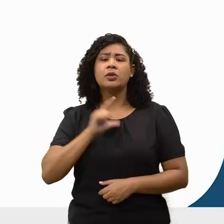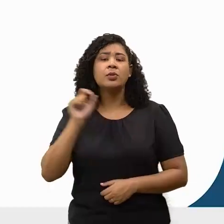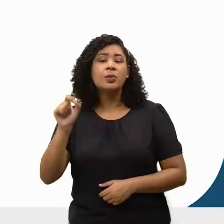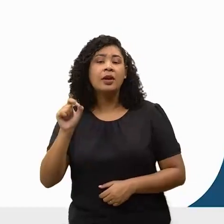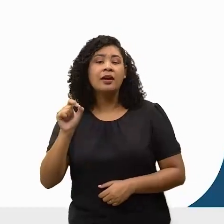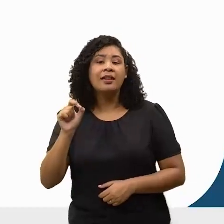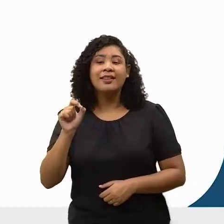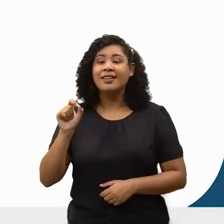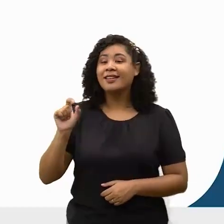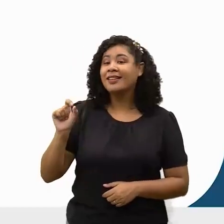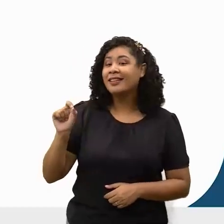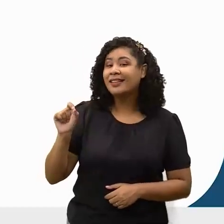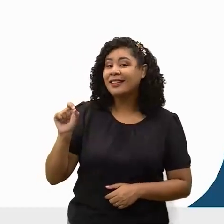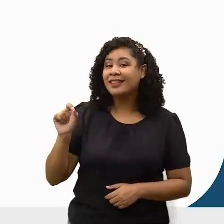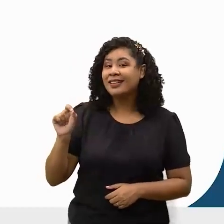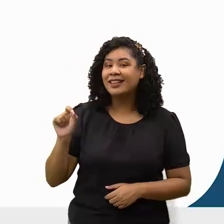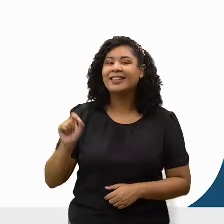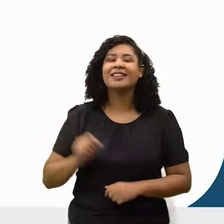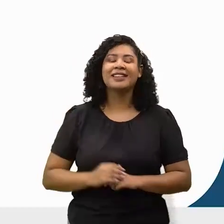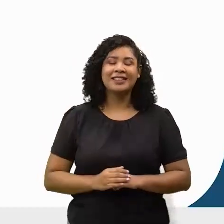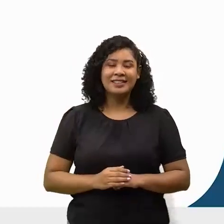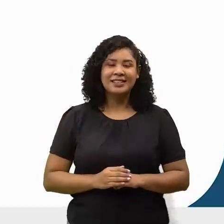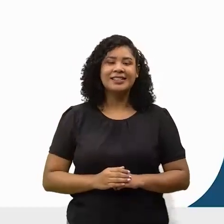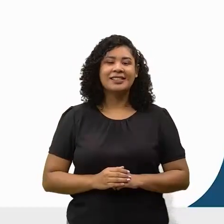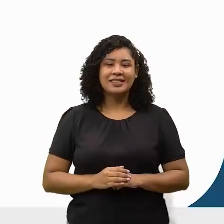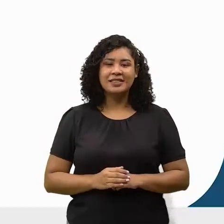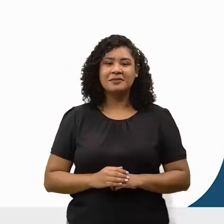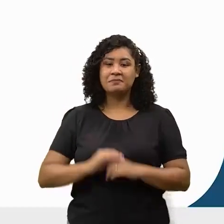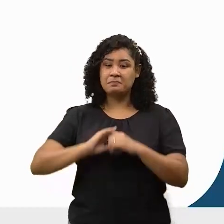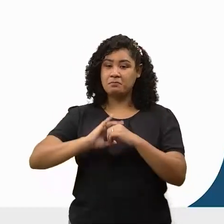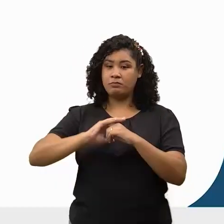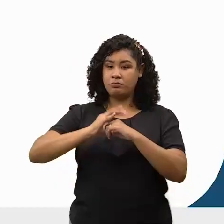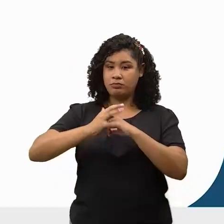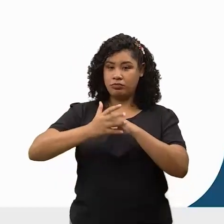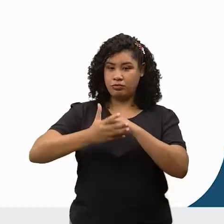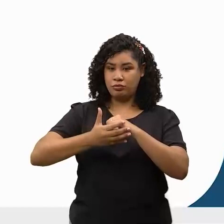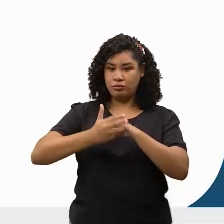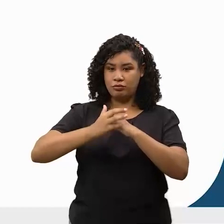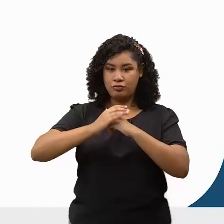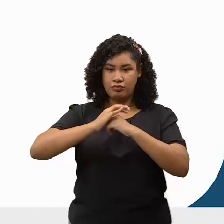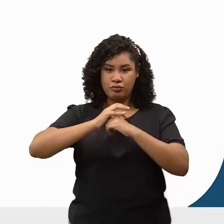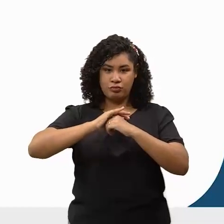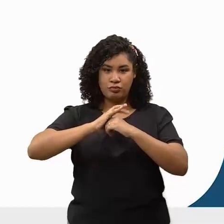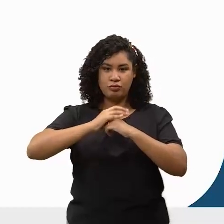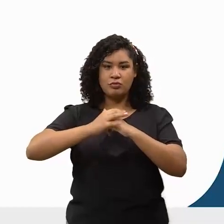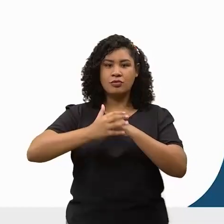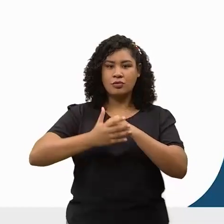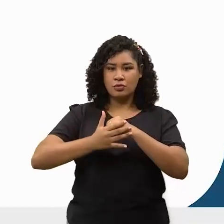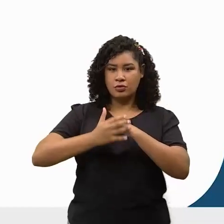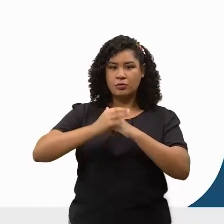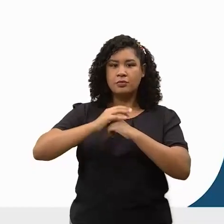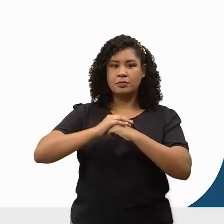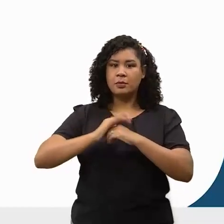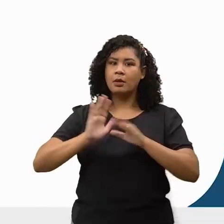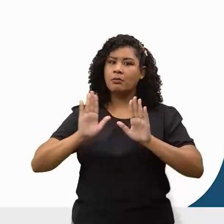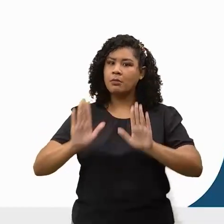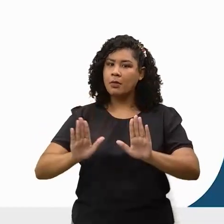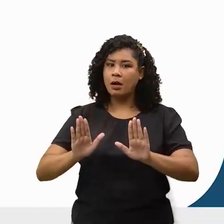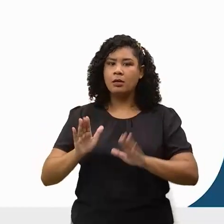Basicamente, toda célula viva possui membrana plasmática, mas não pode possuir ou